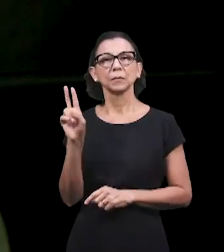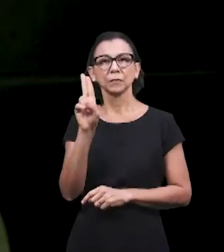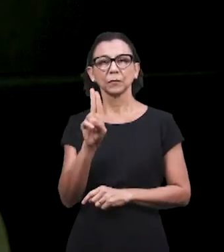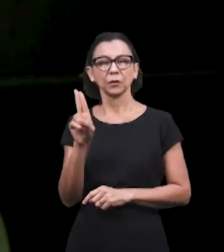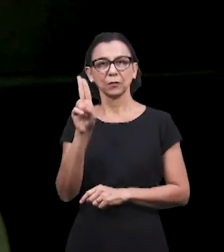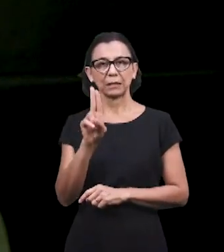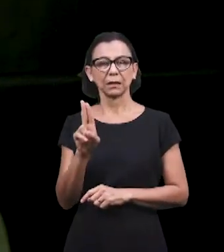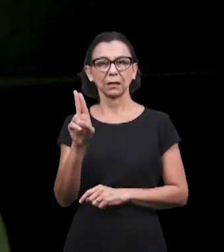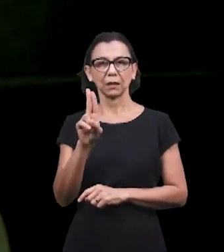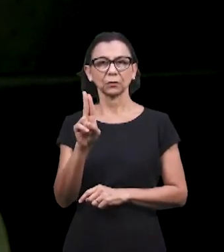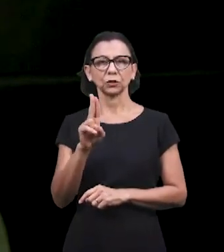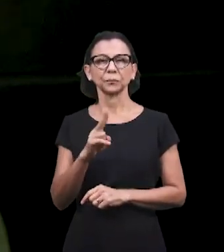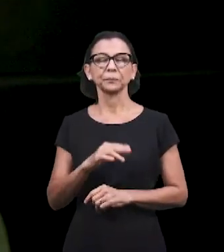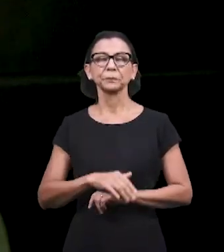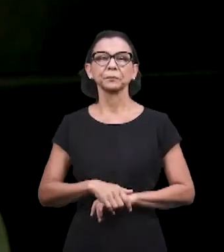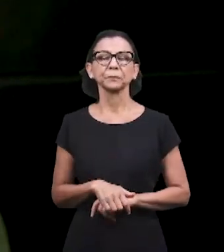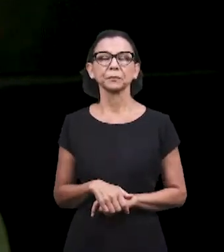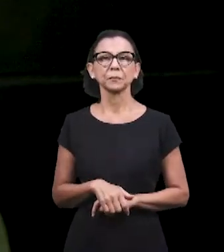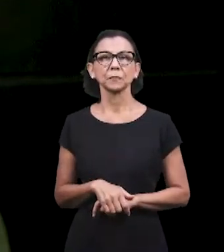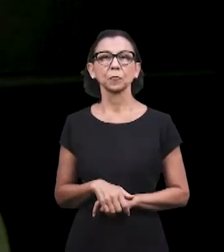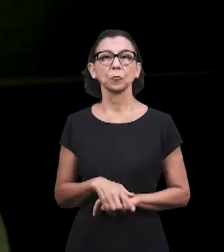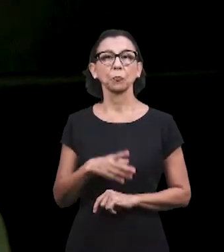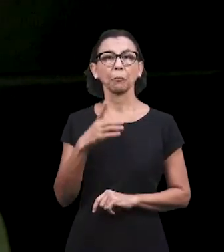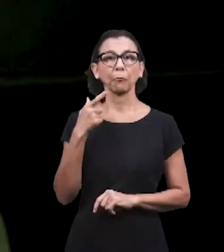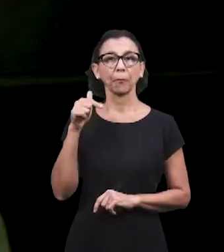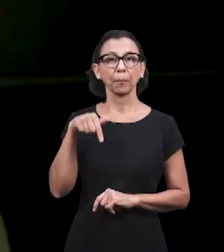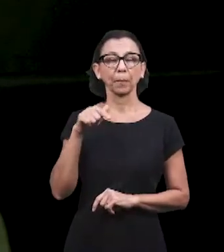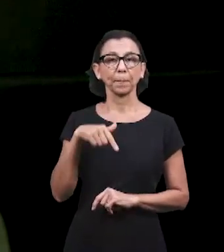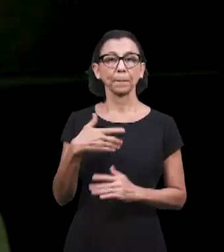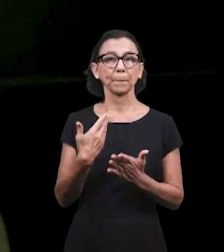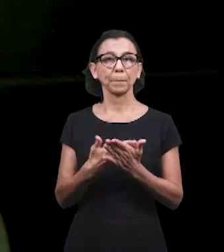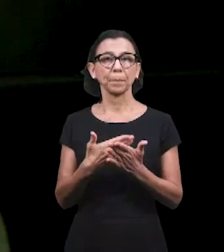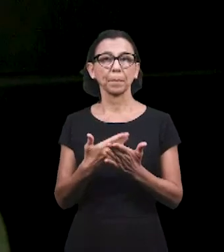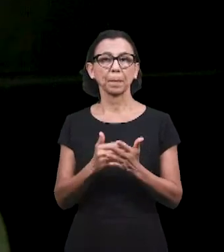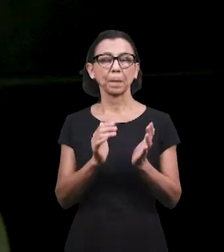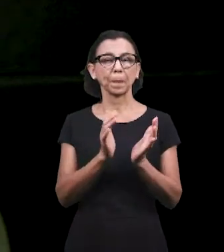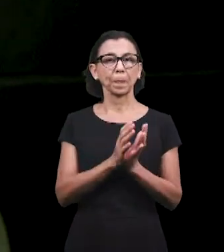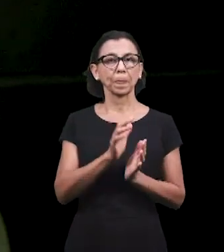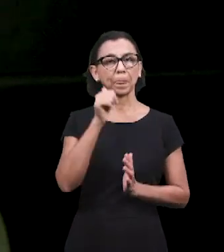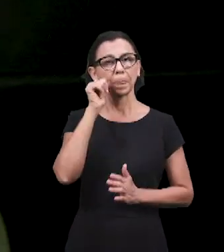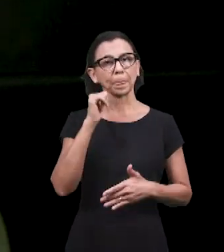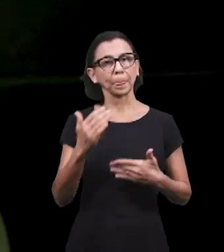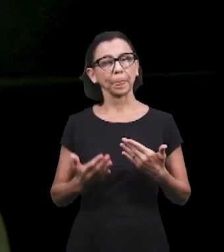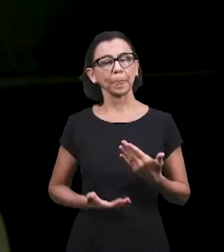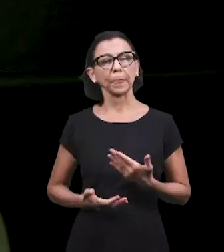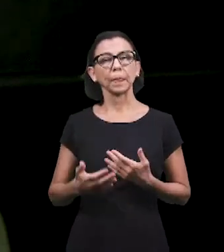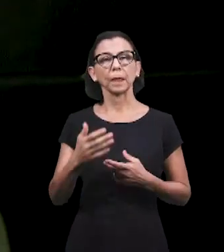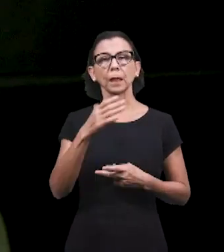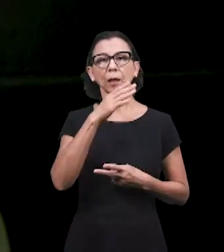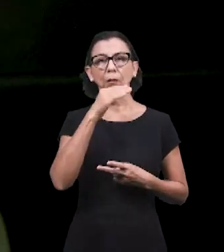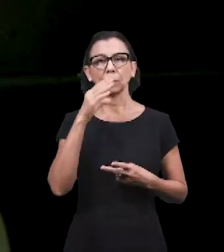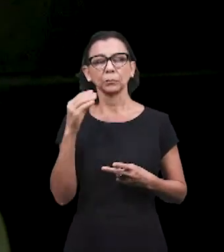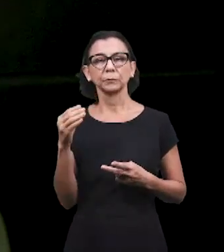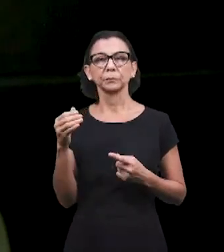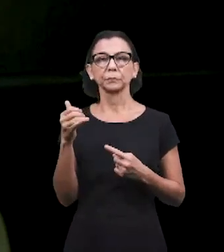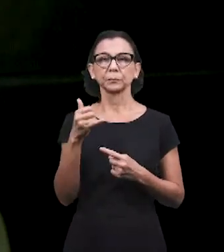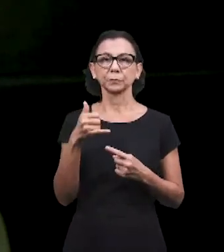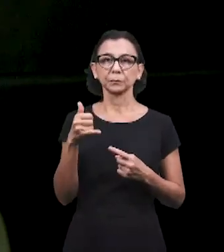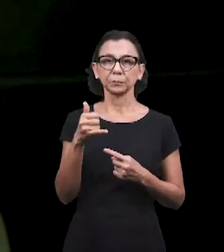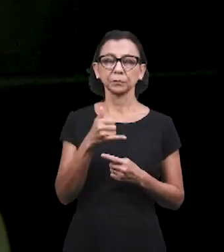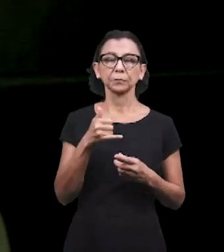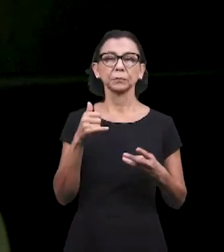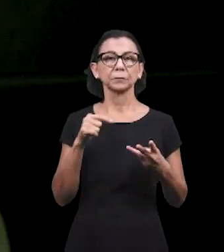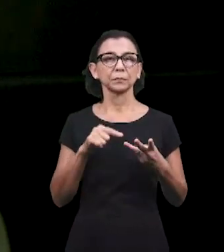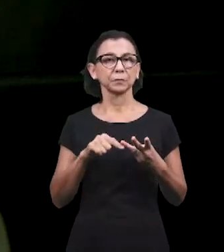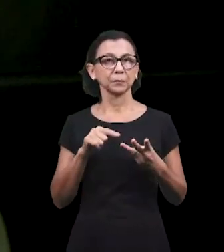a todos. Então nós tivemos aqui a participação de senhora, de jovens, de adolescentes, ungido, mas